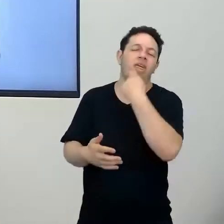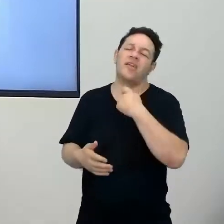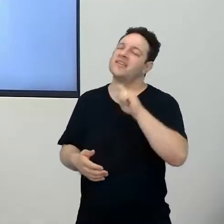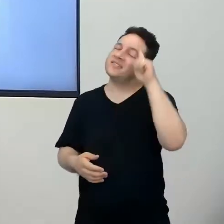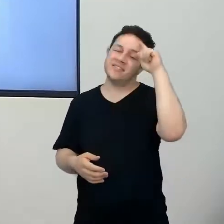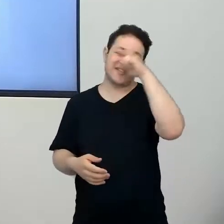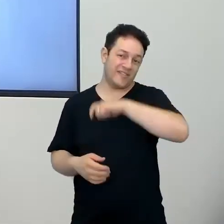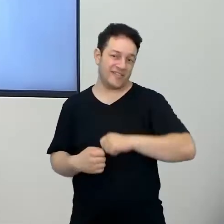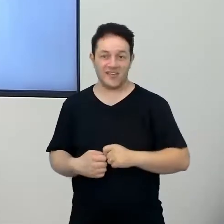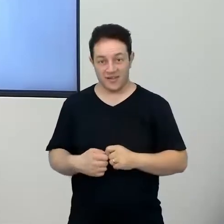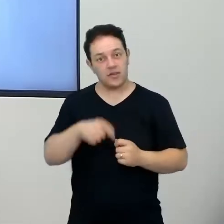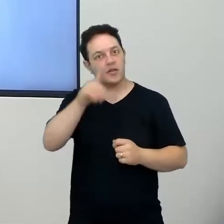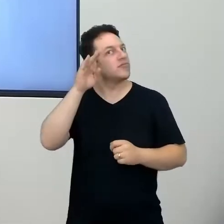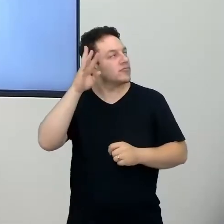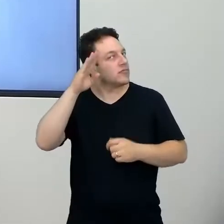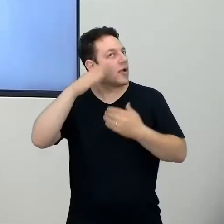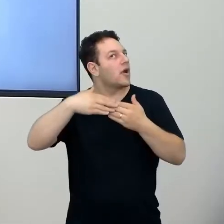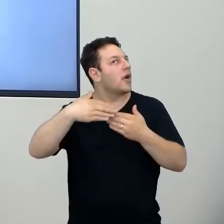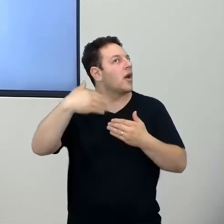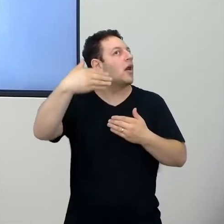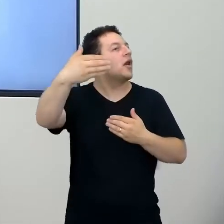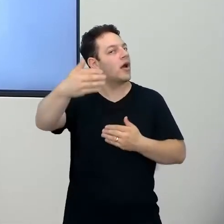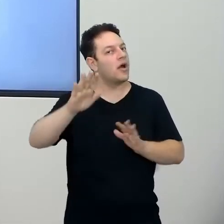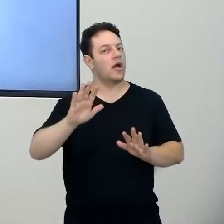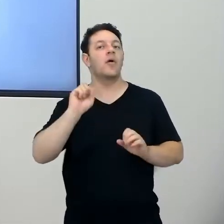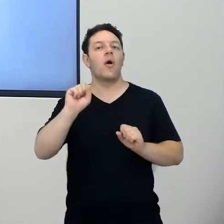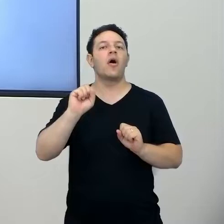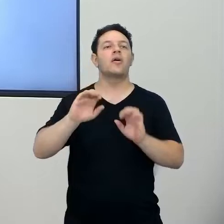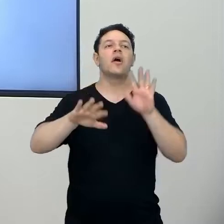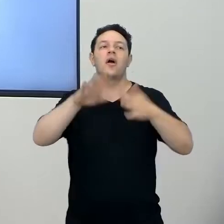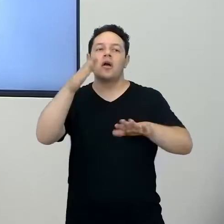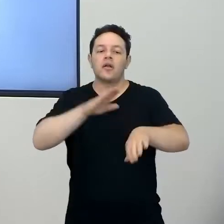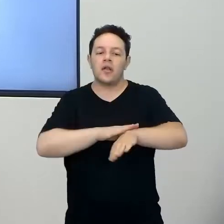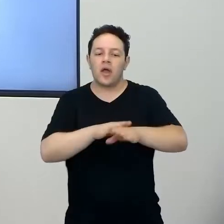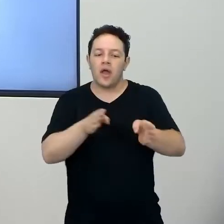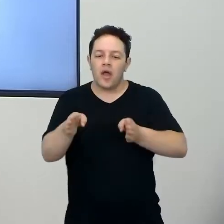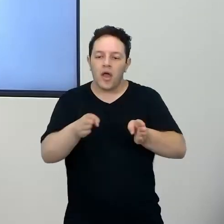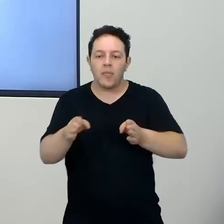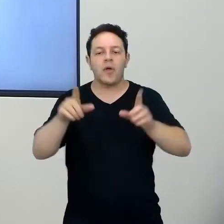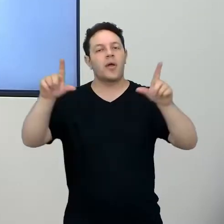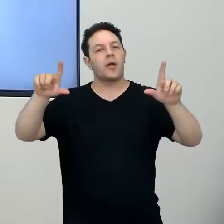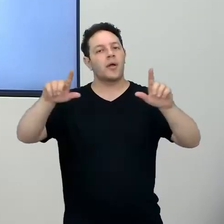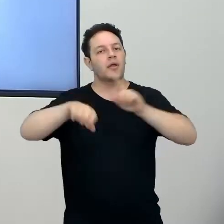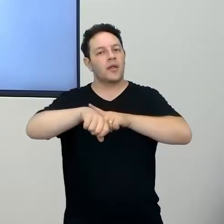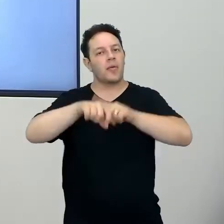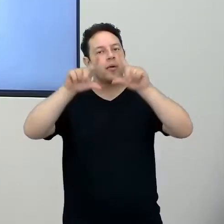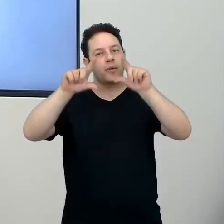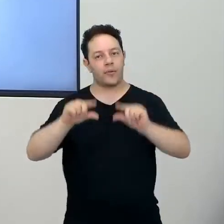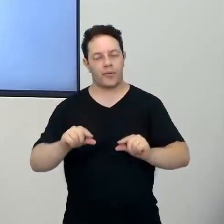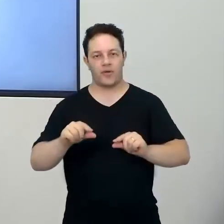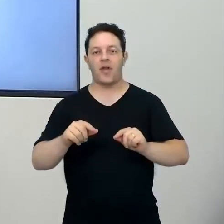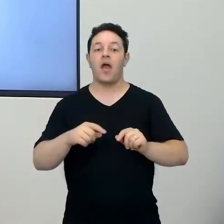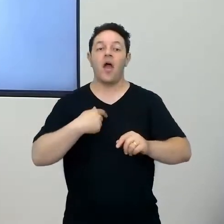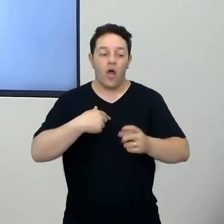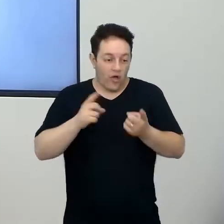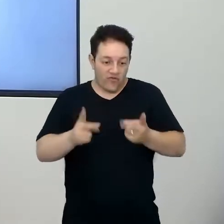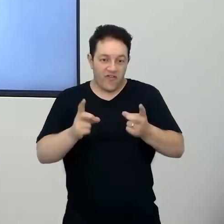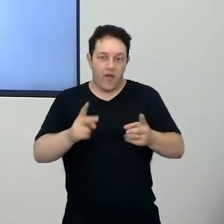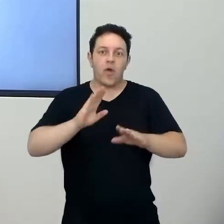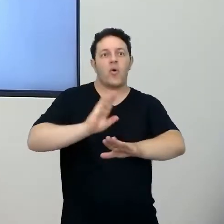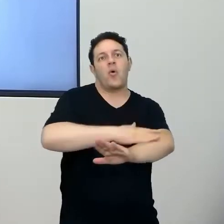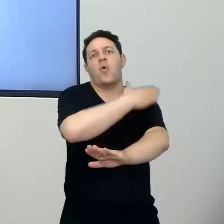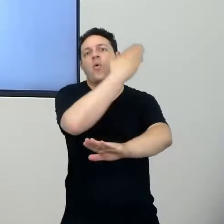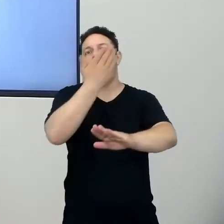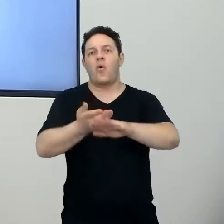engloba essa ideia de pensar na sazonalidade do seu produto. Nem todo produto ele vai vender o ano todo.